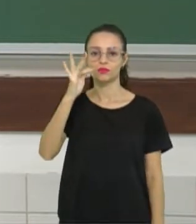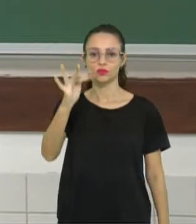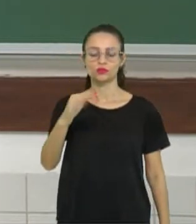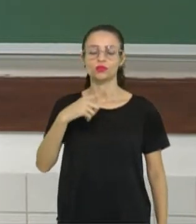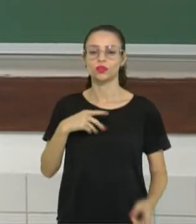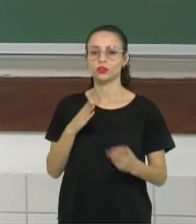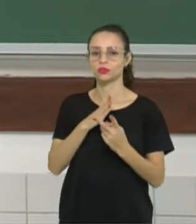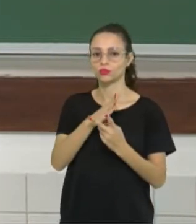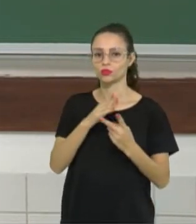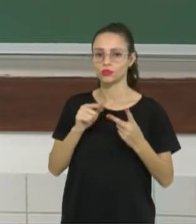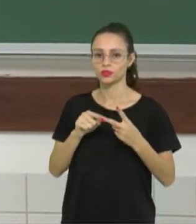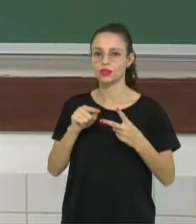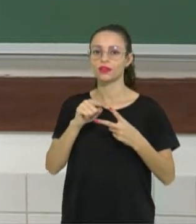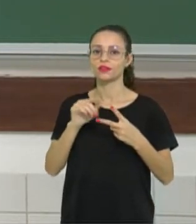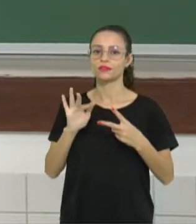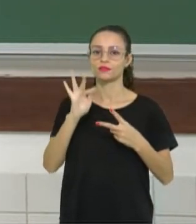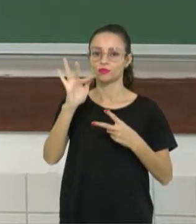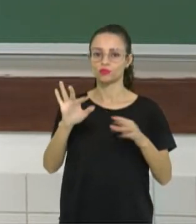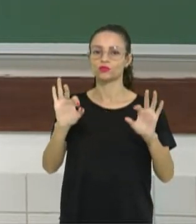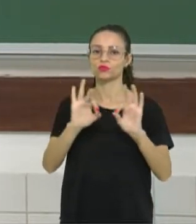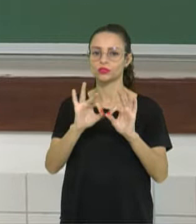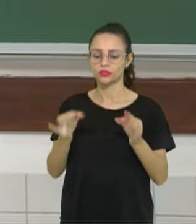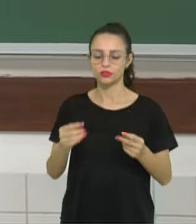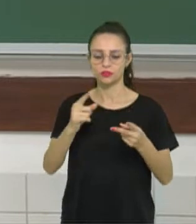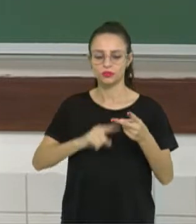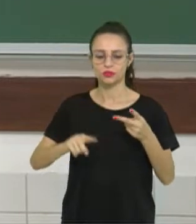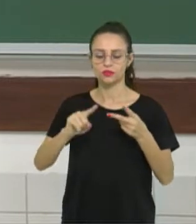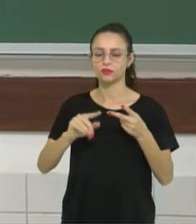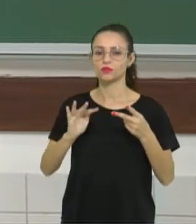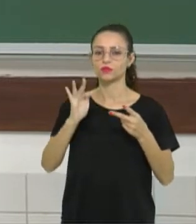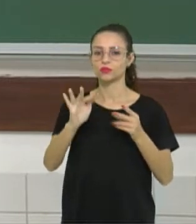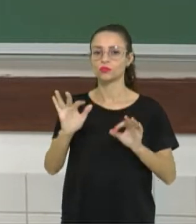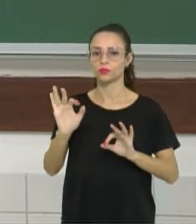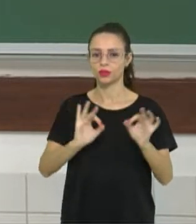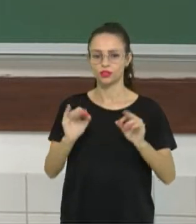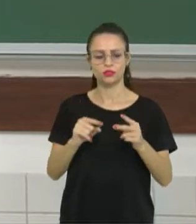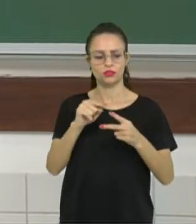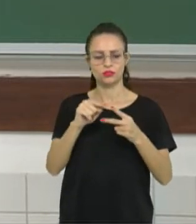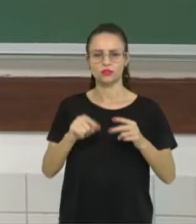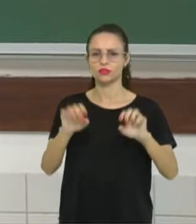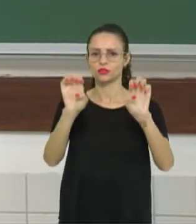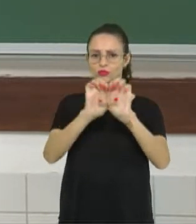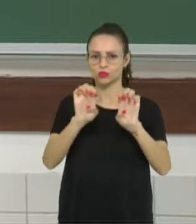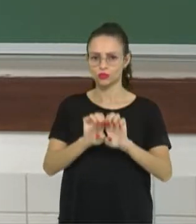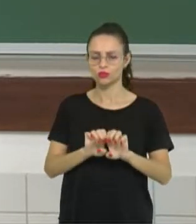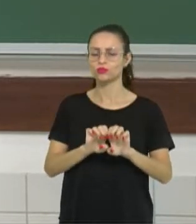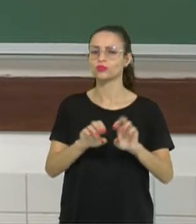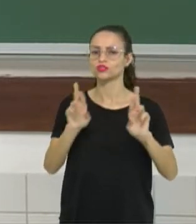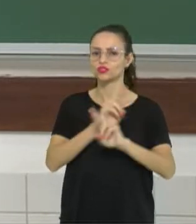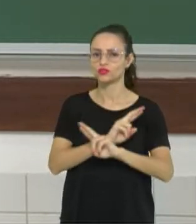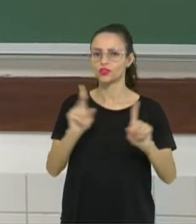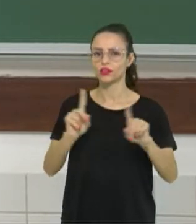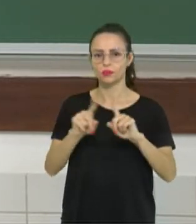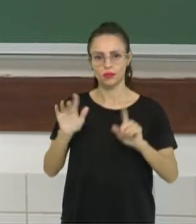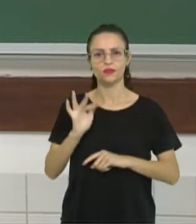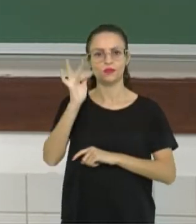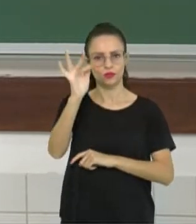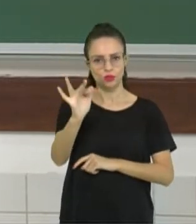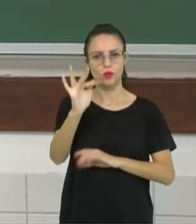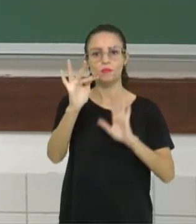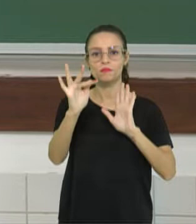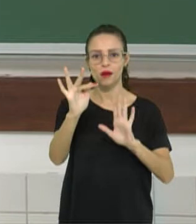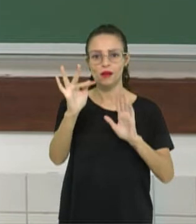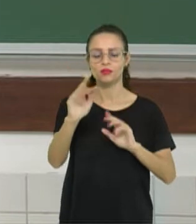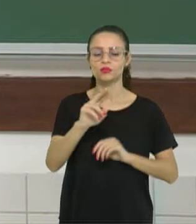duas formas, o futuro simples e o futuro planejado. São duas estruturas diferentes, as mesmas remetem ao futuro, mas a ideia de uso